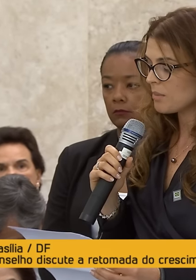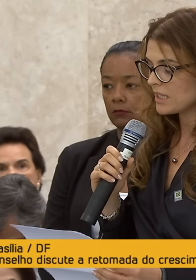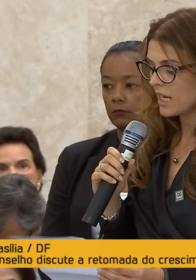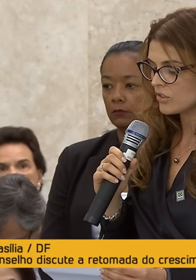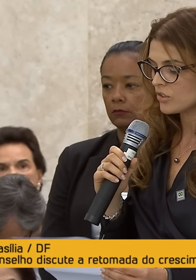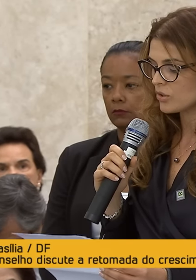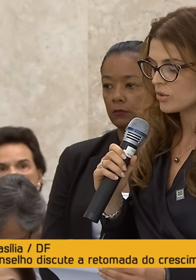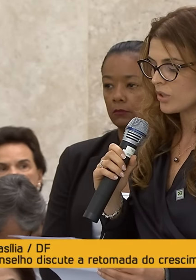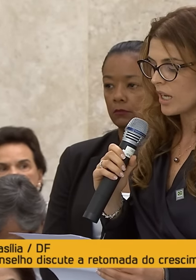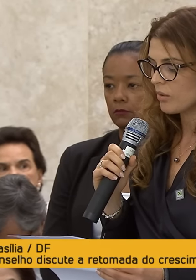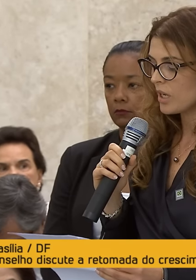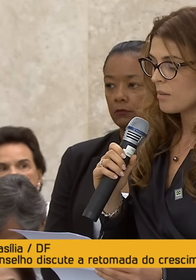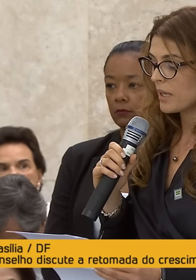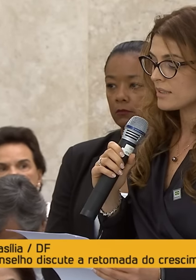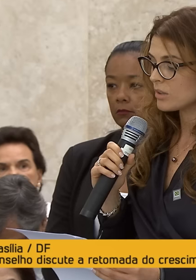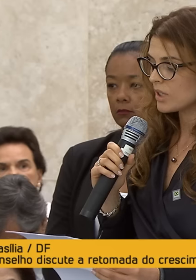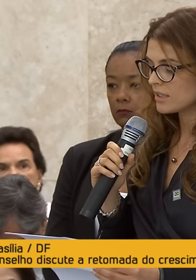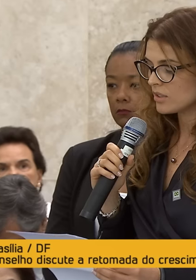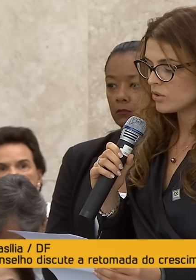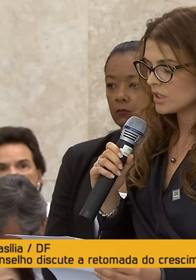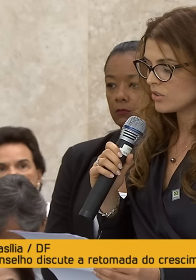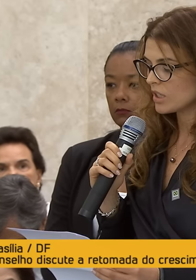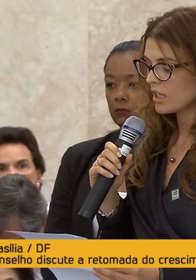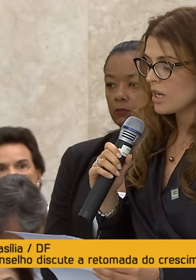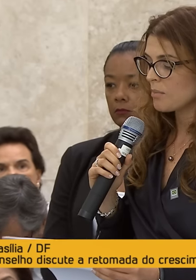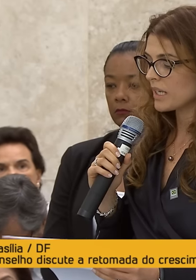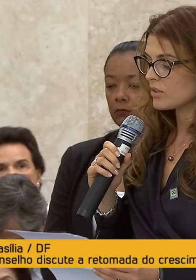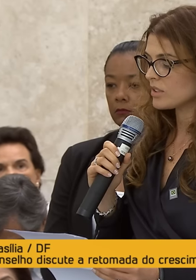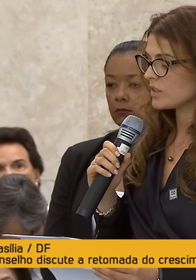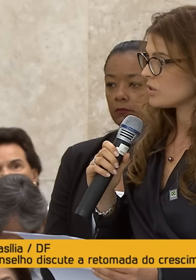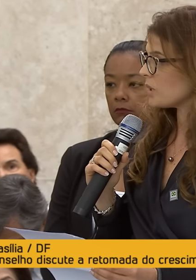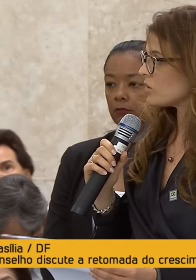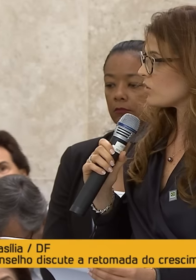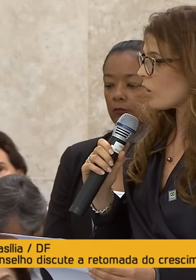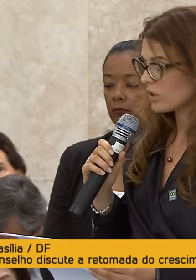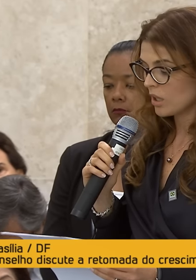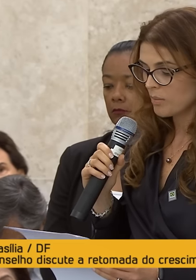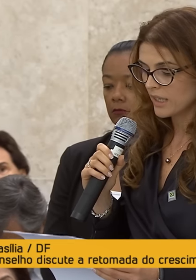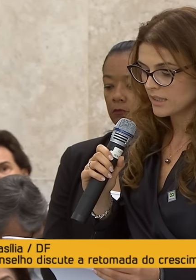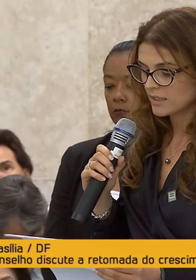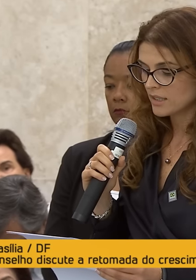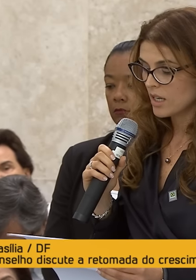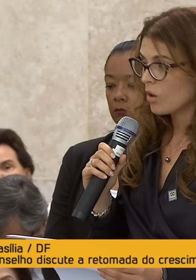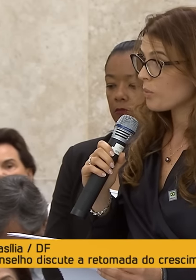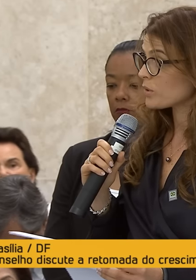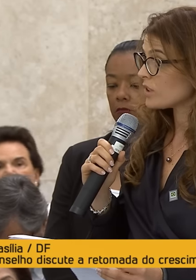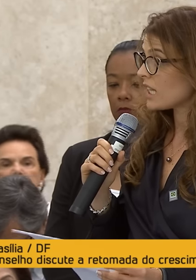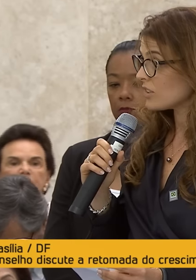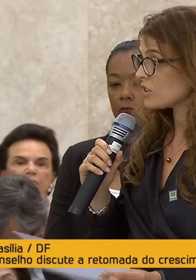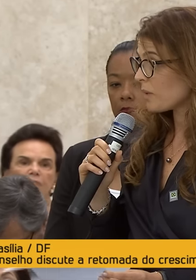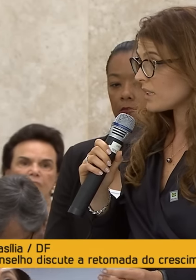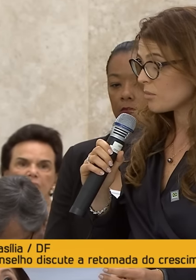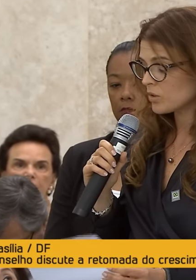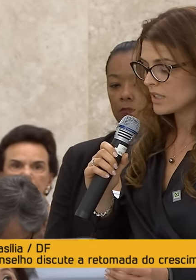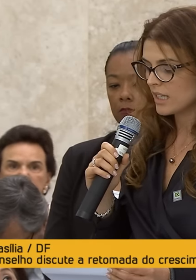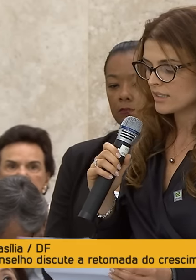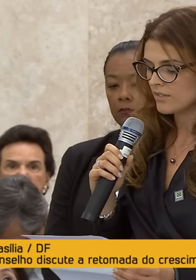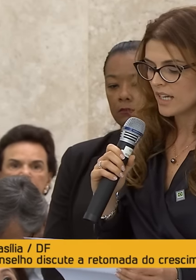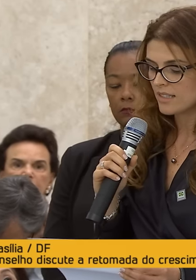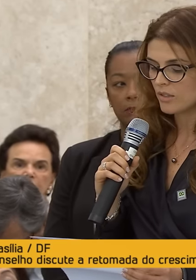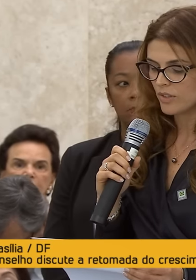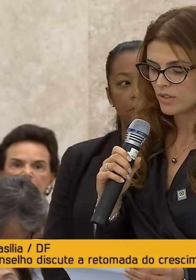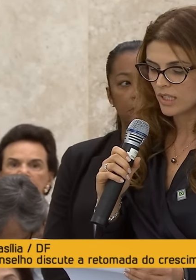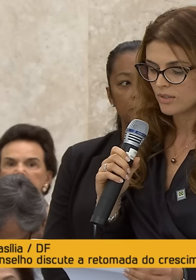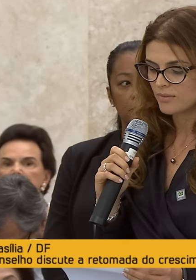pela estabilidade institucional, pela segurança jurídica, para que os investimentos voltem ao país. Oportunidades para demonstrar